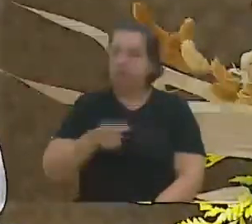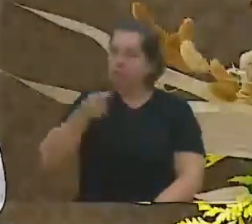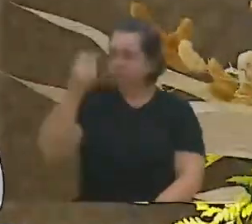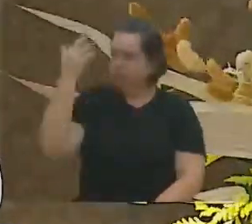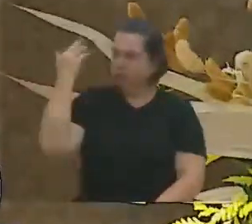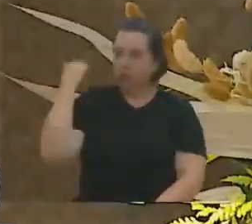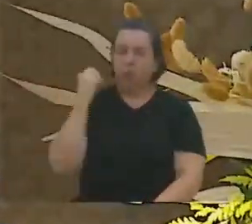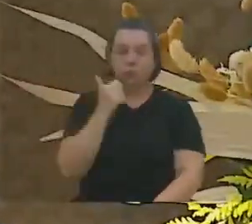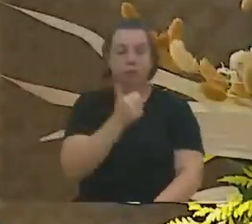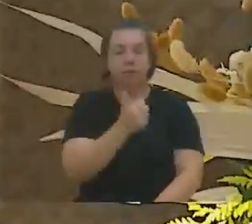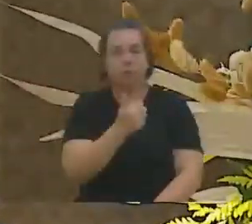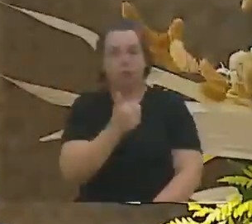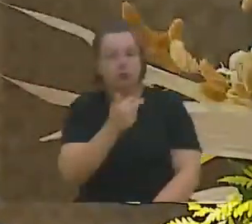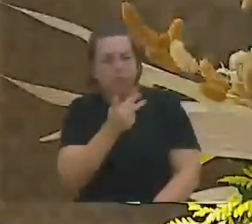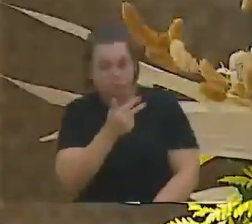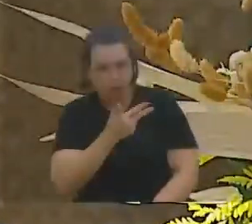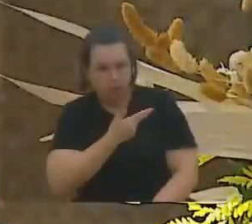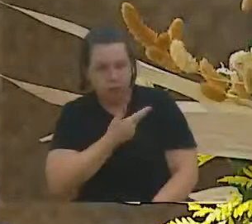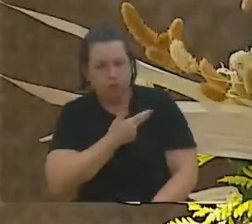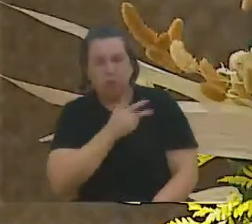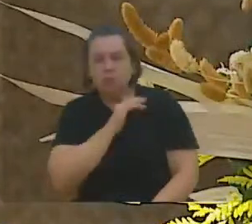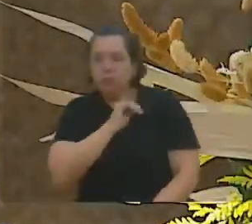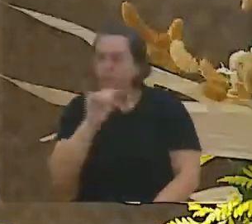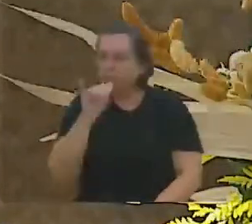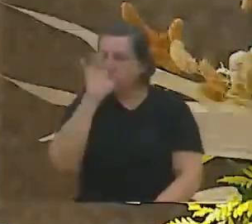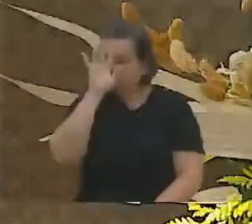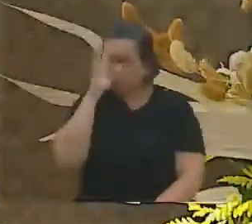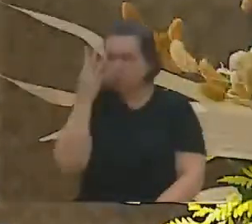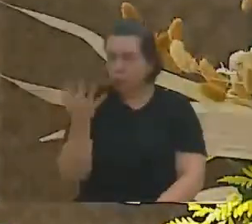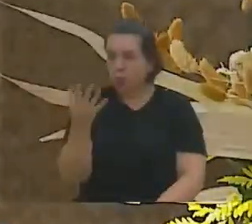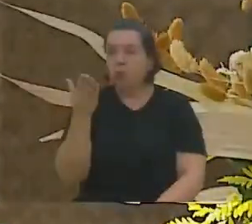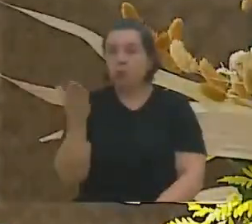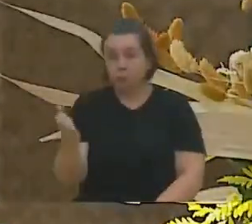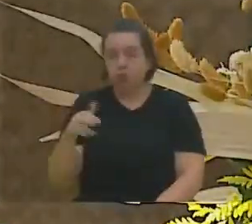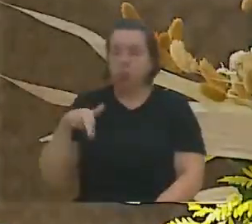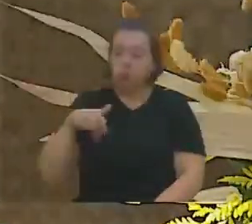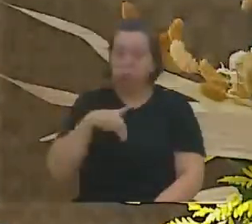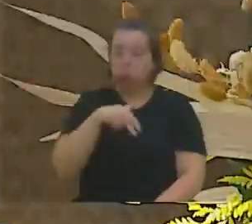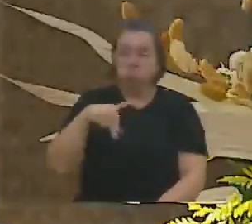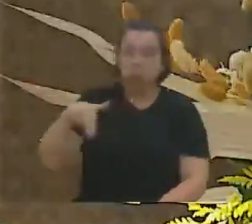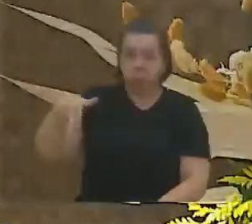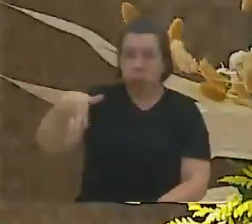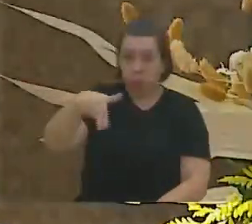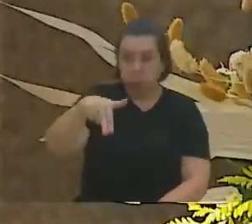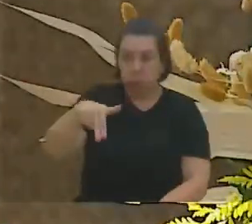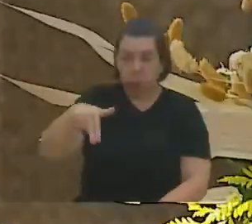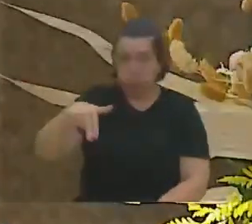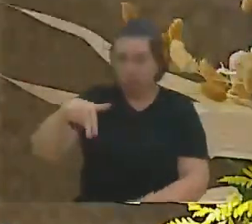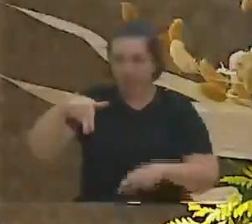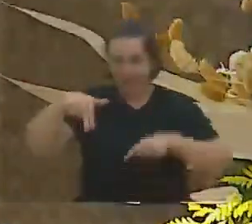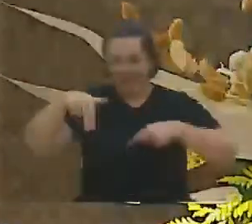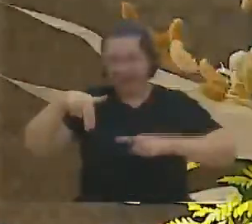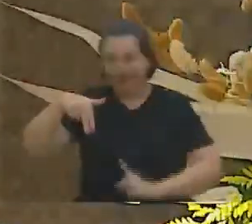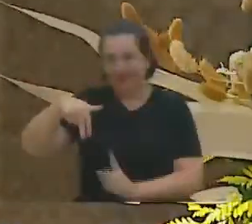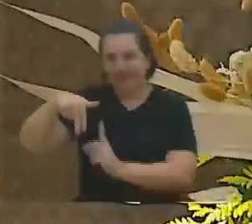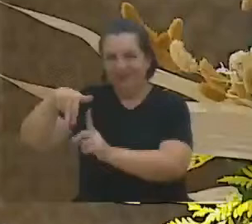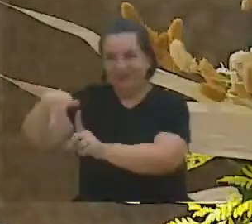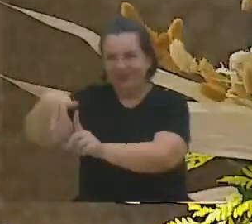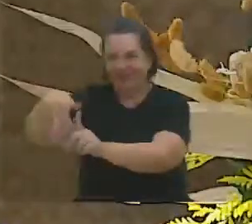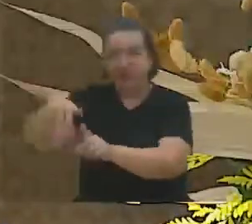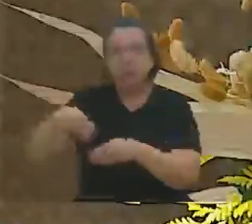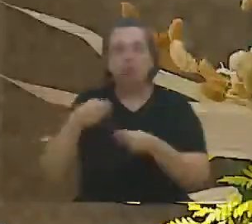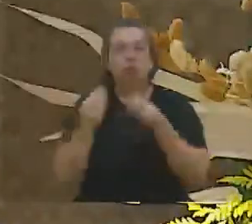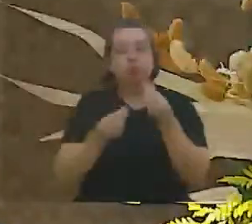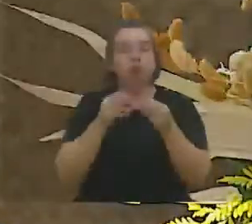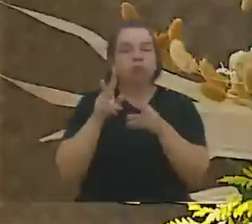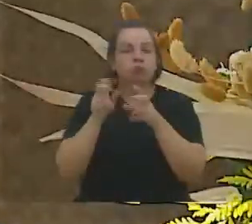os discípulos contaram o que tinha acontecido no caminho e como tinham reconhecido